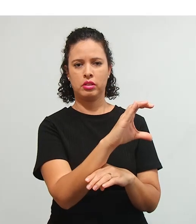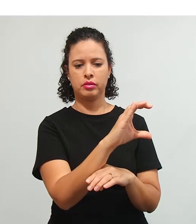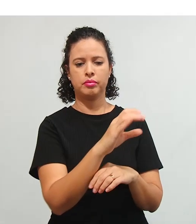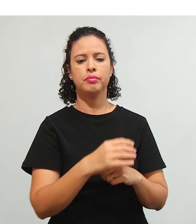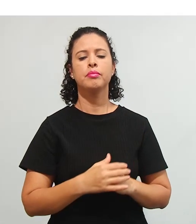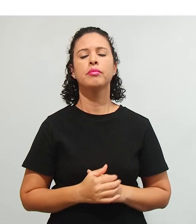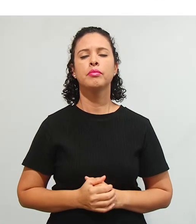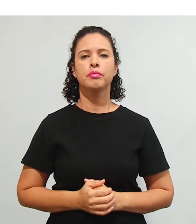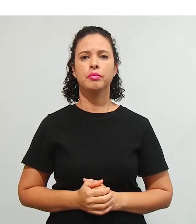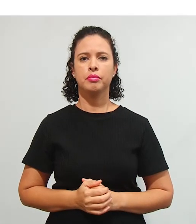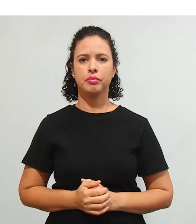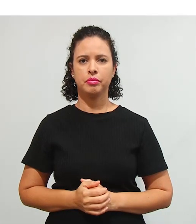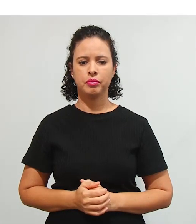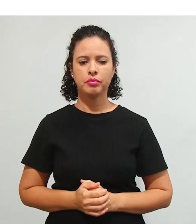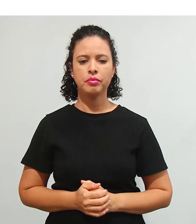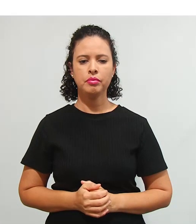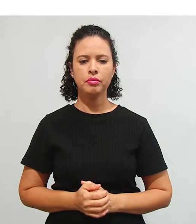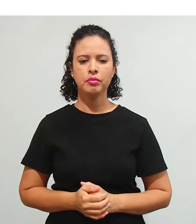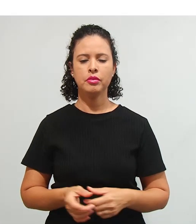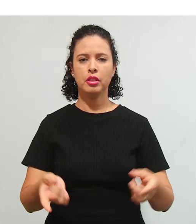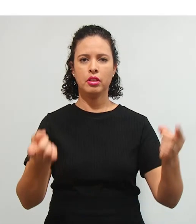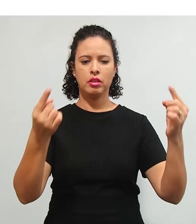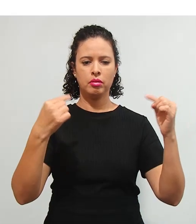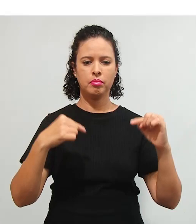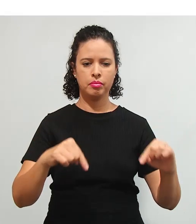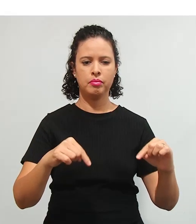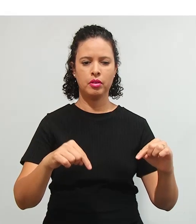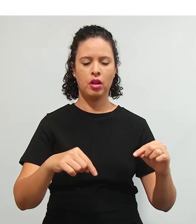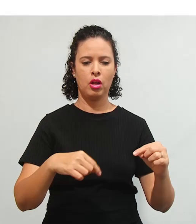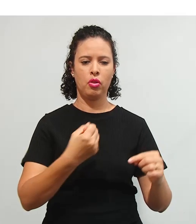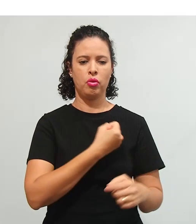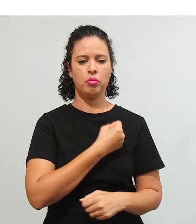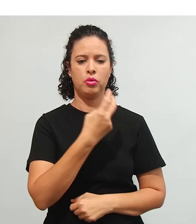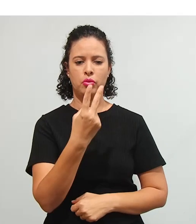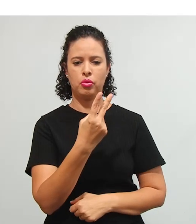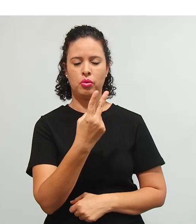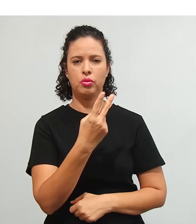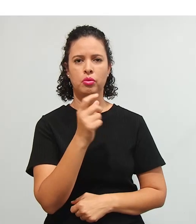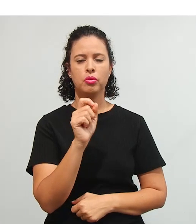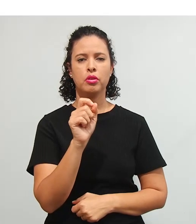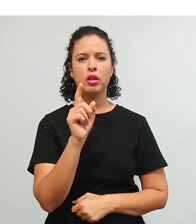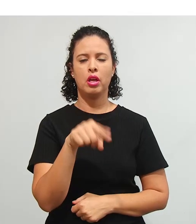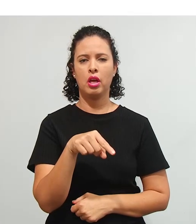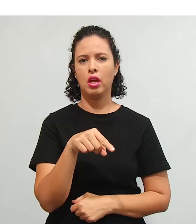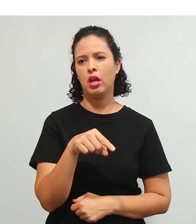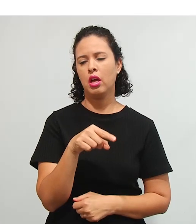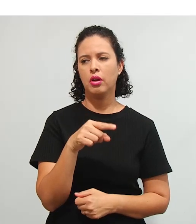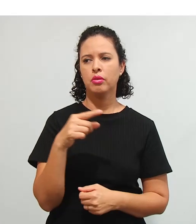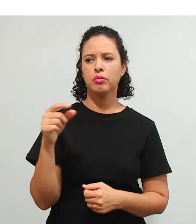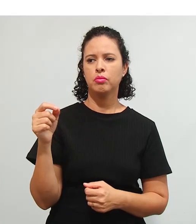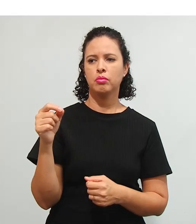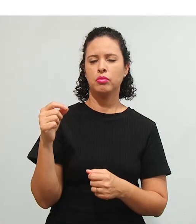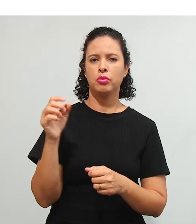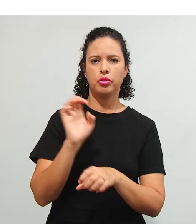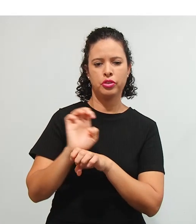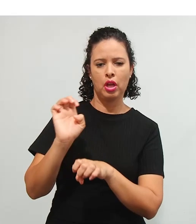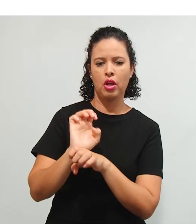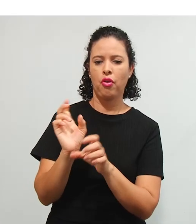E também nós temos aqui a alienação de bens, é quando o ente federado vende algum bem